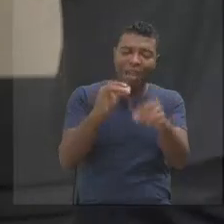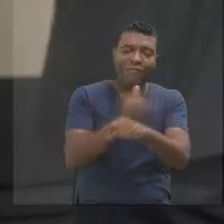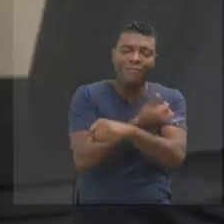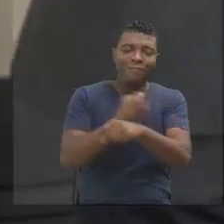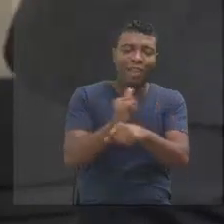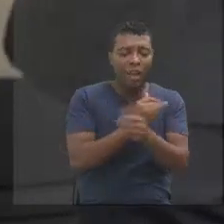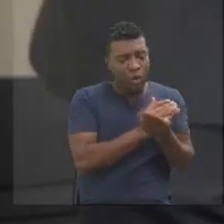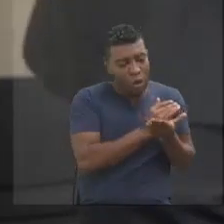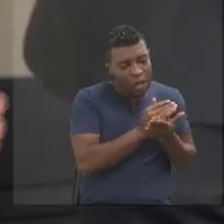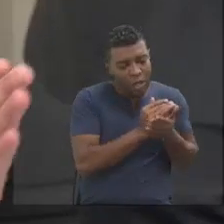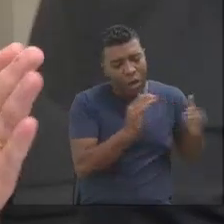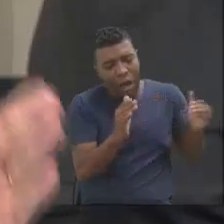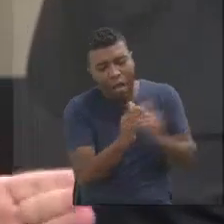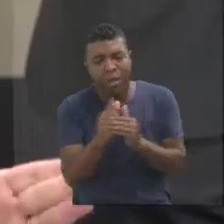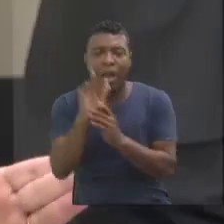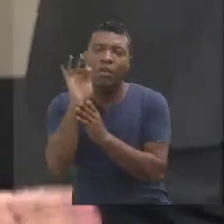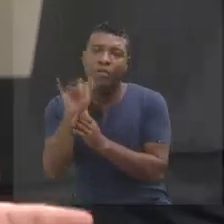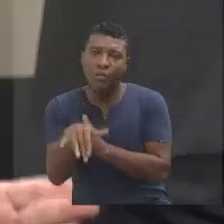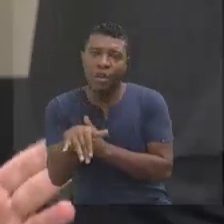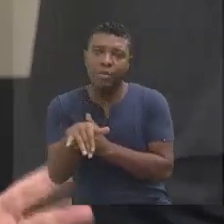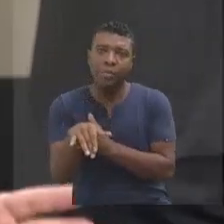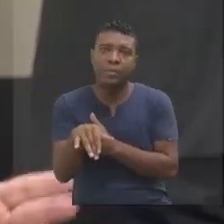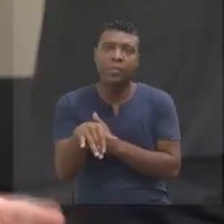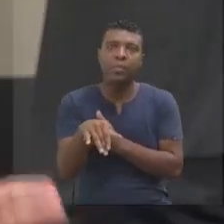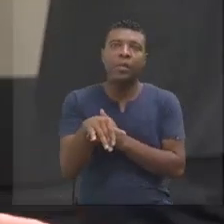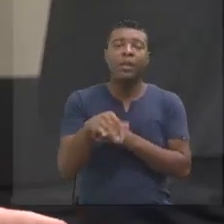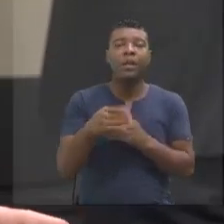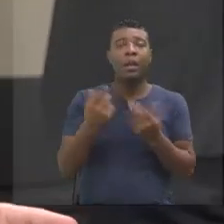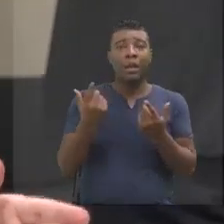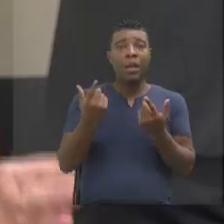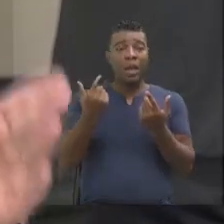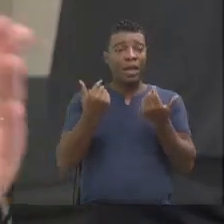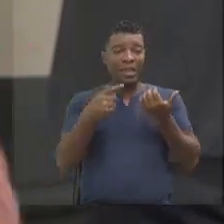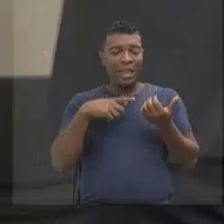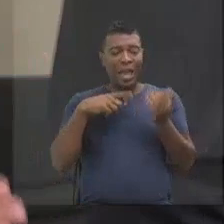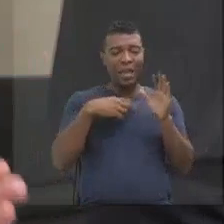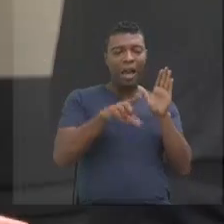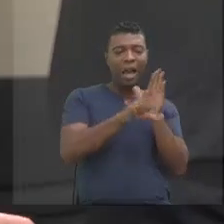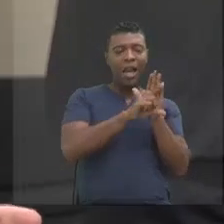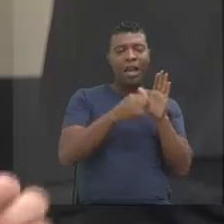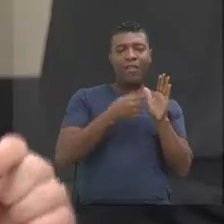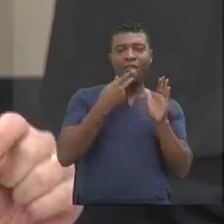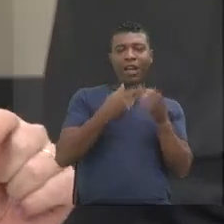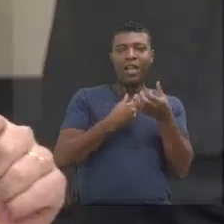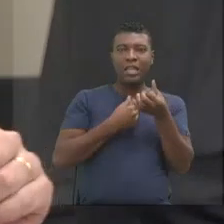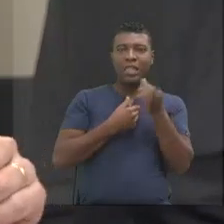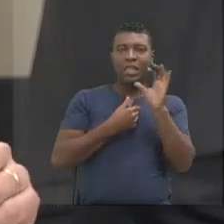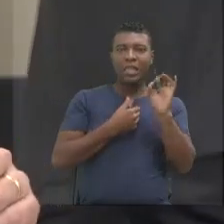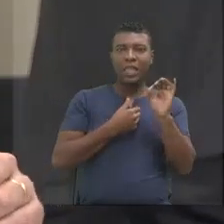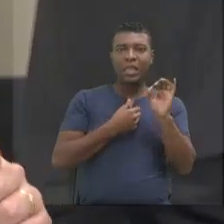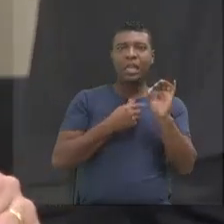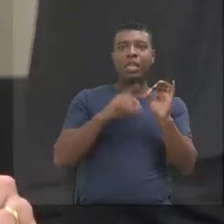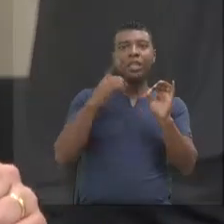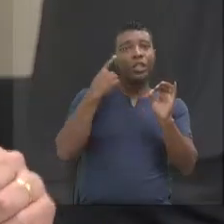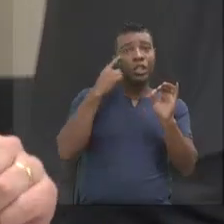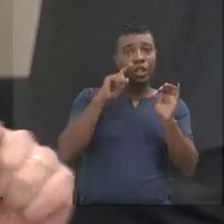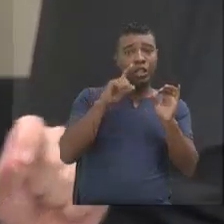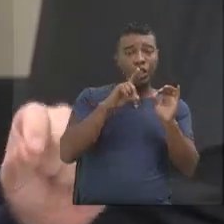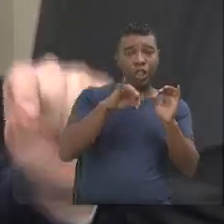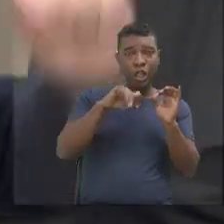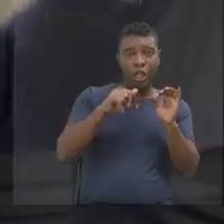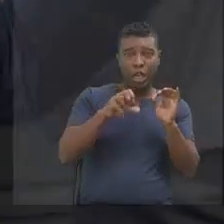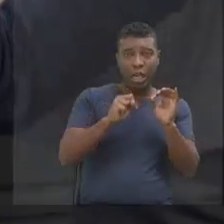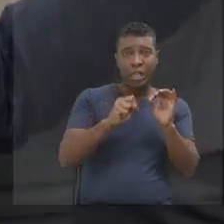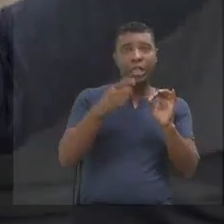lei dos 30 e 60 dias a gente vê que hoje o nosso maior gargalo tá no diagnóstico definitivo e a gente quer garantir que o paciente